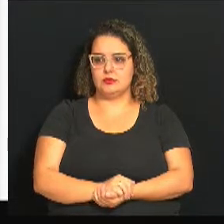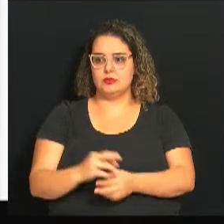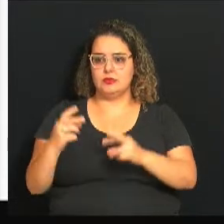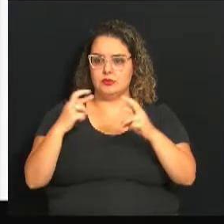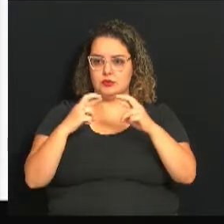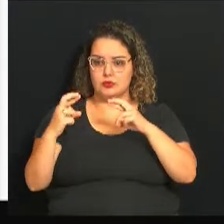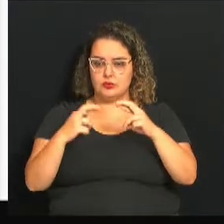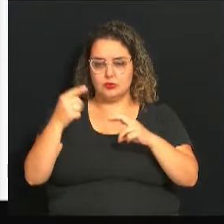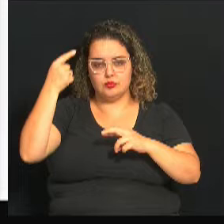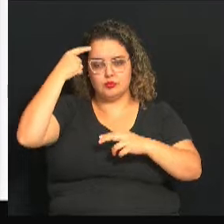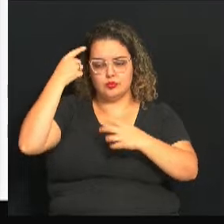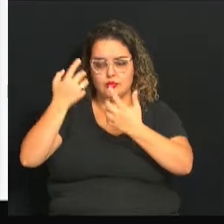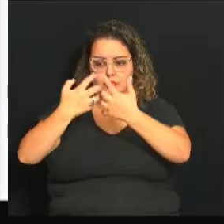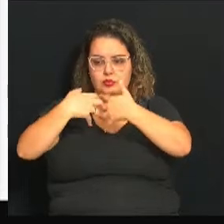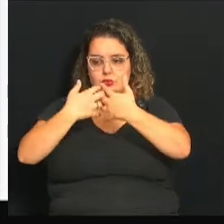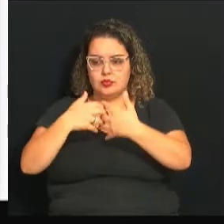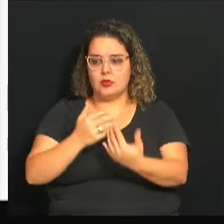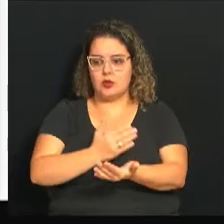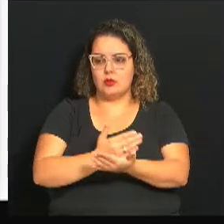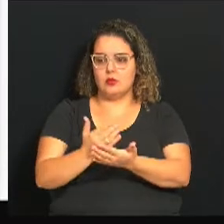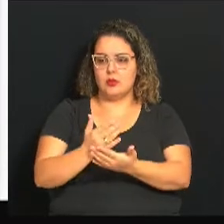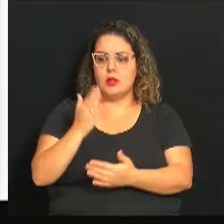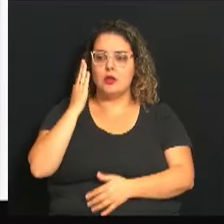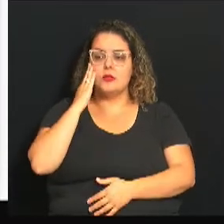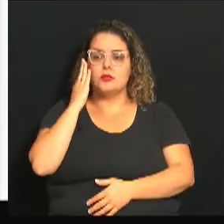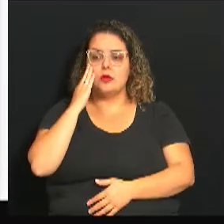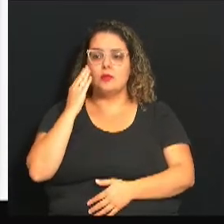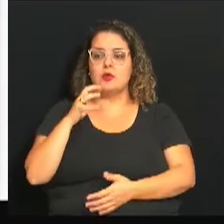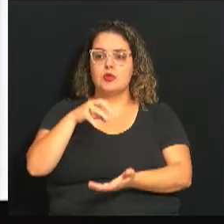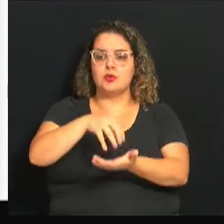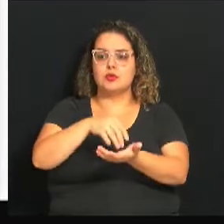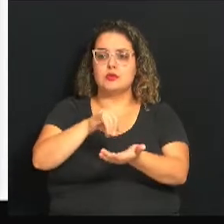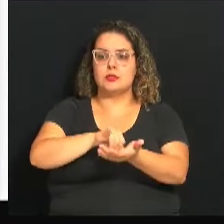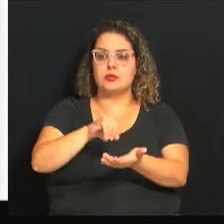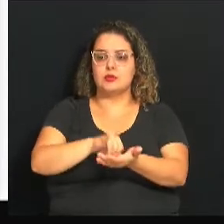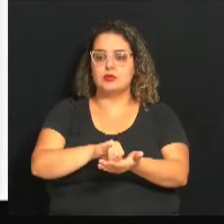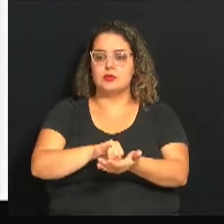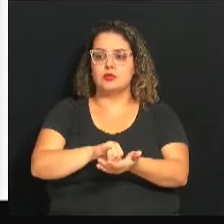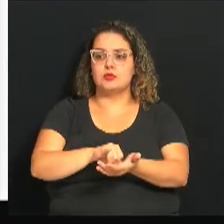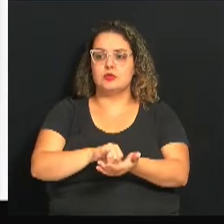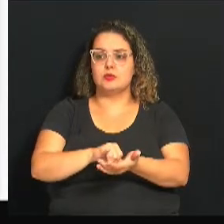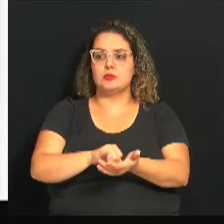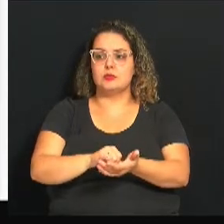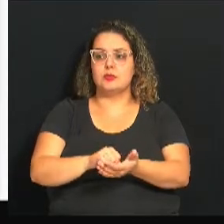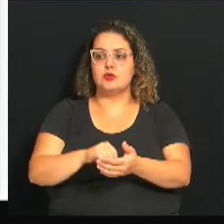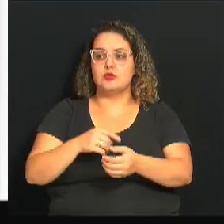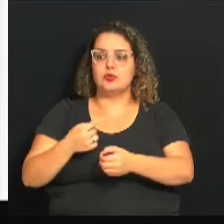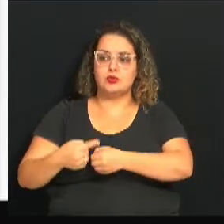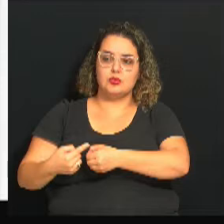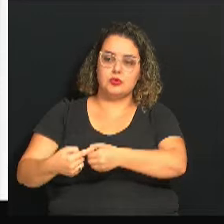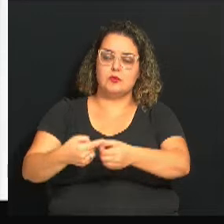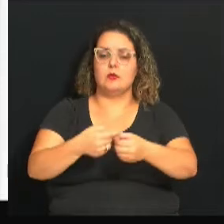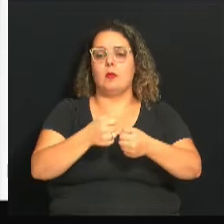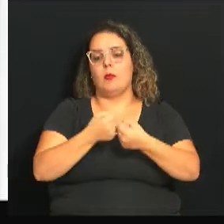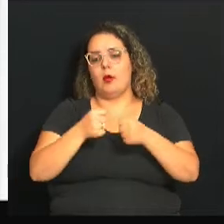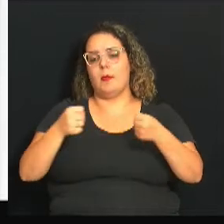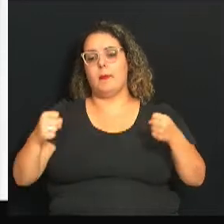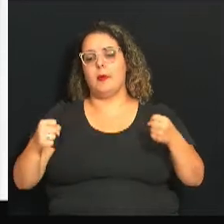reflexões iniciais. A gente sabe que o centro de Campinas é um centro de uma metrópole, que a gente está